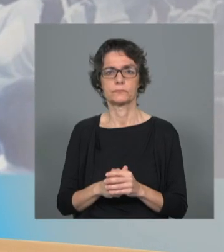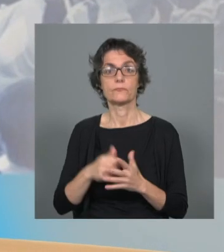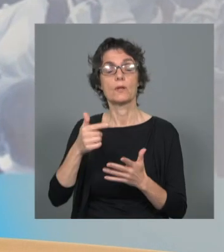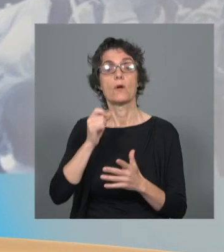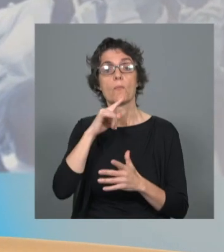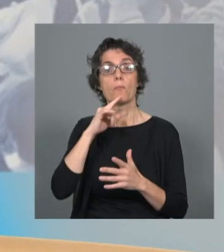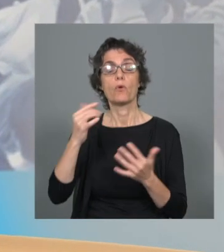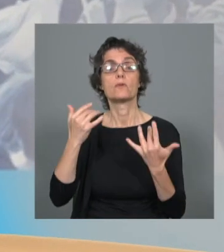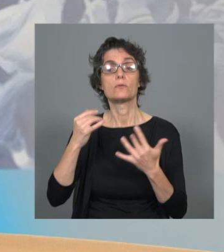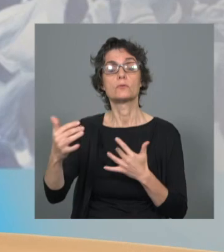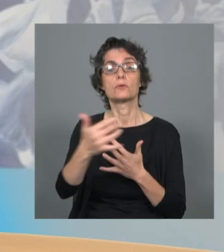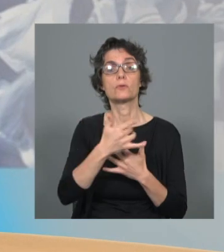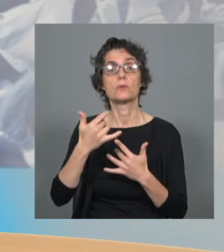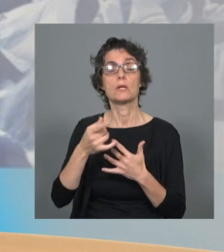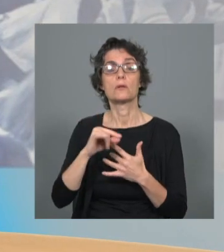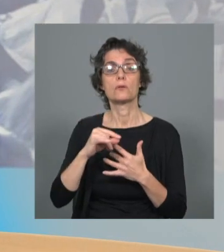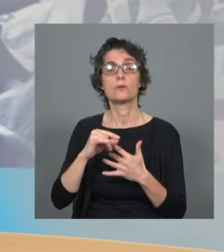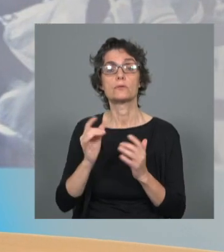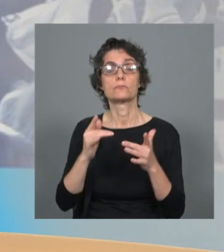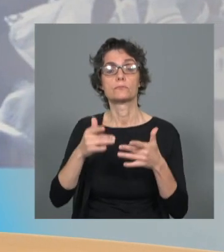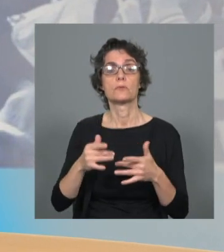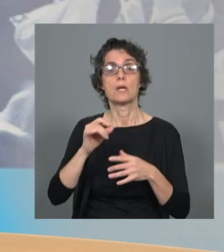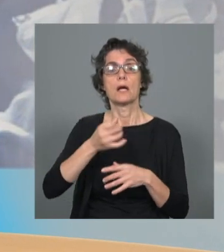Acompanhe a informação que atualizamos permanentemente em